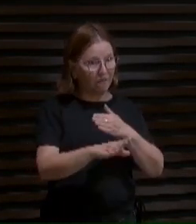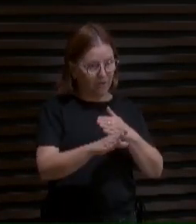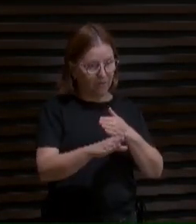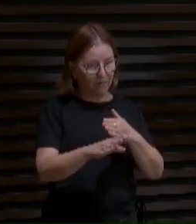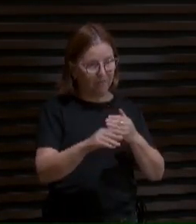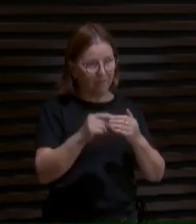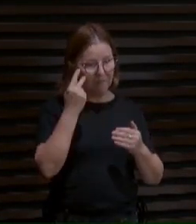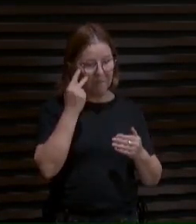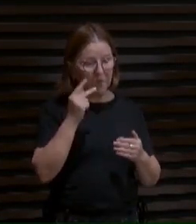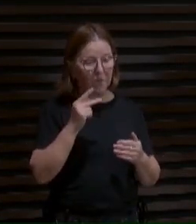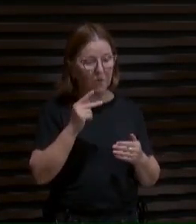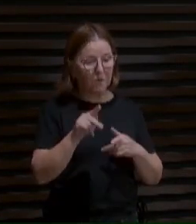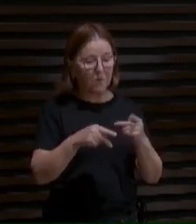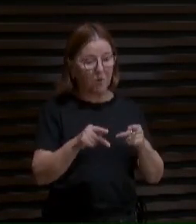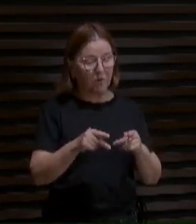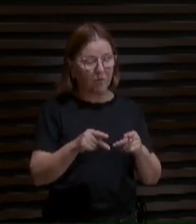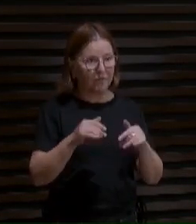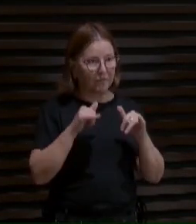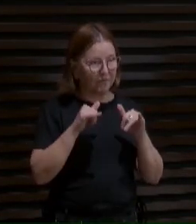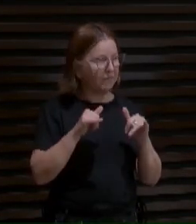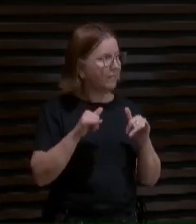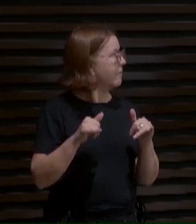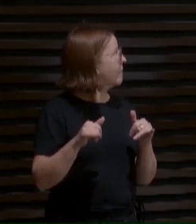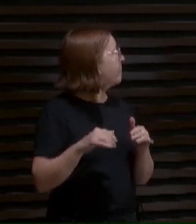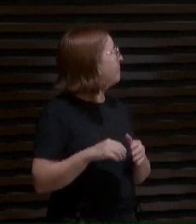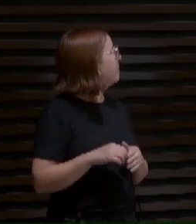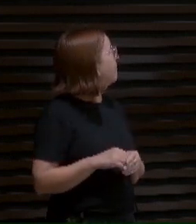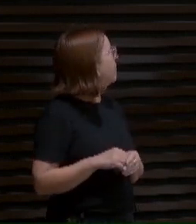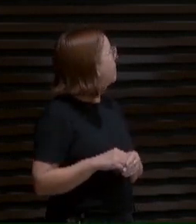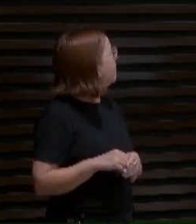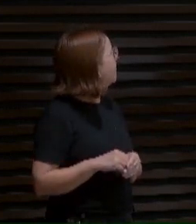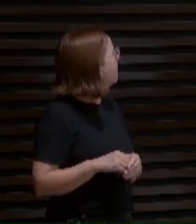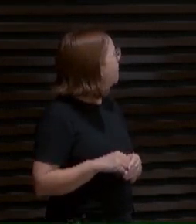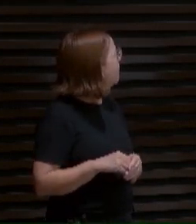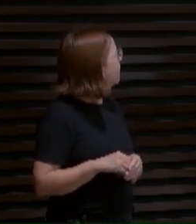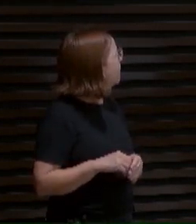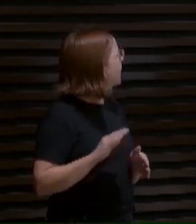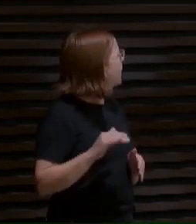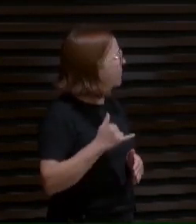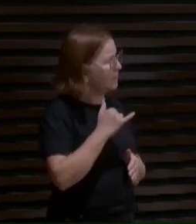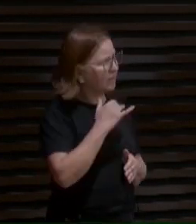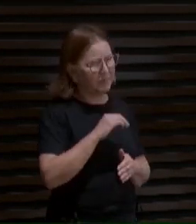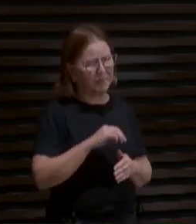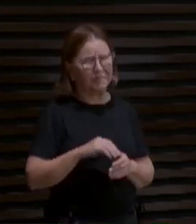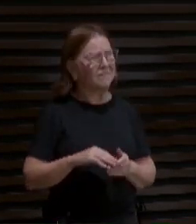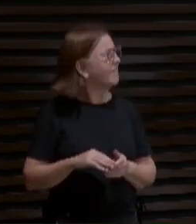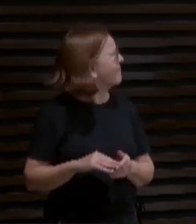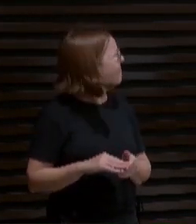Vem avisar-te-ei, Balaque, o que te fará este povo